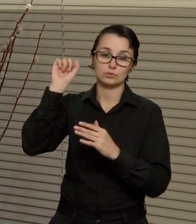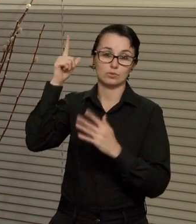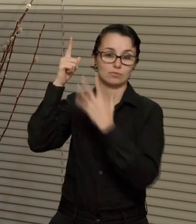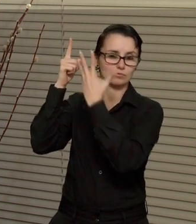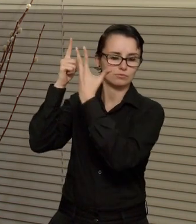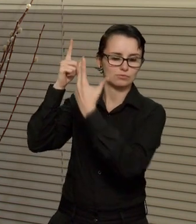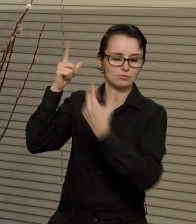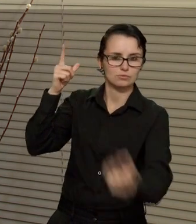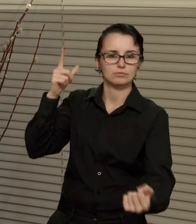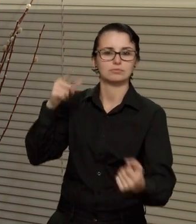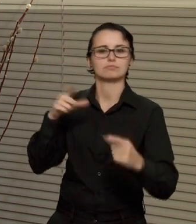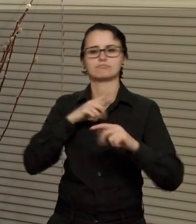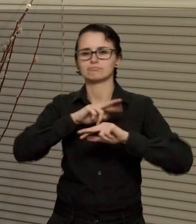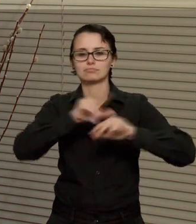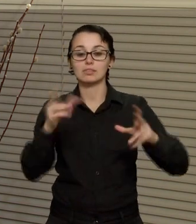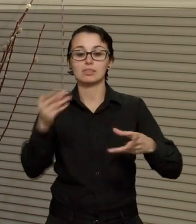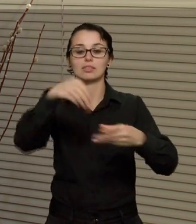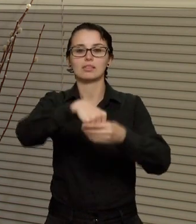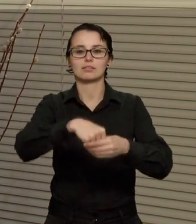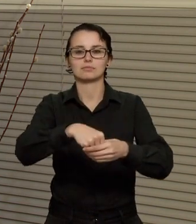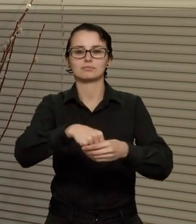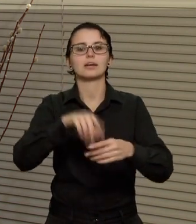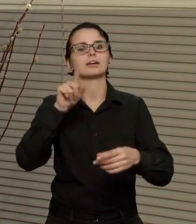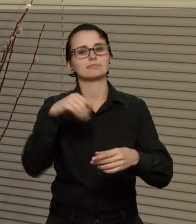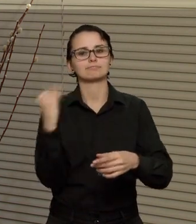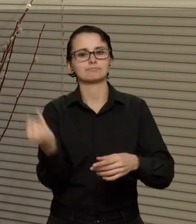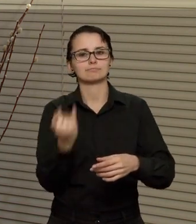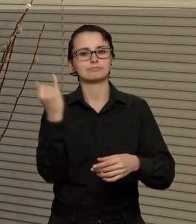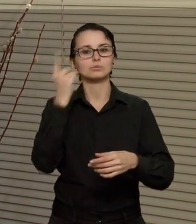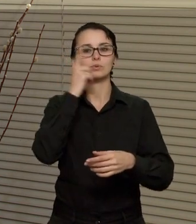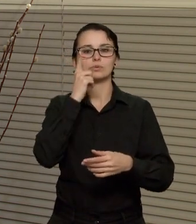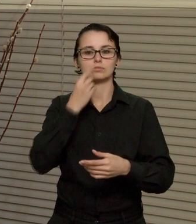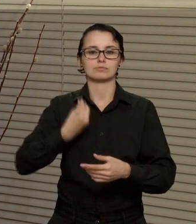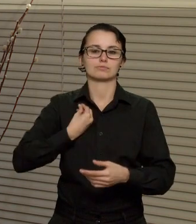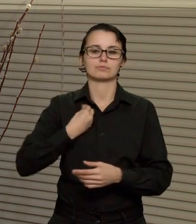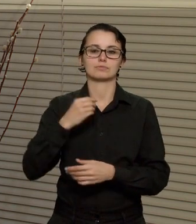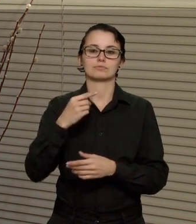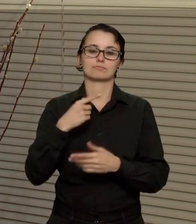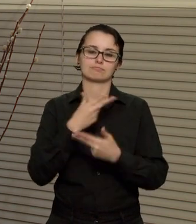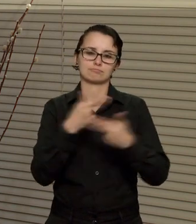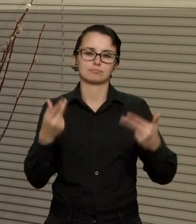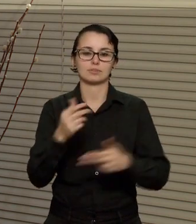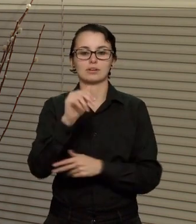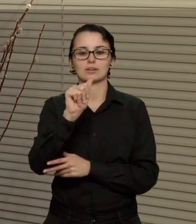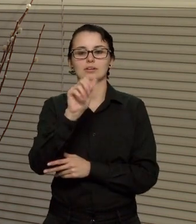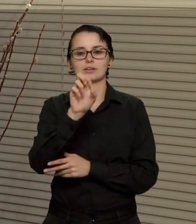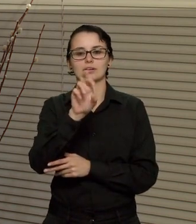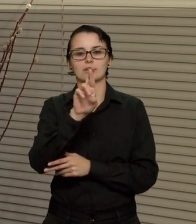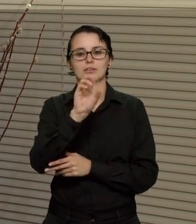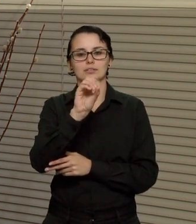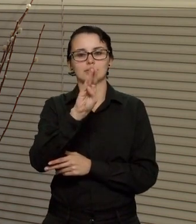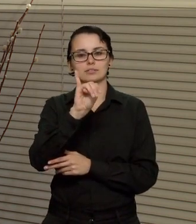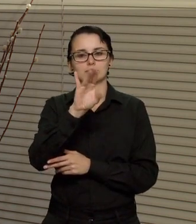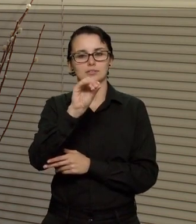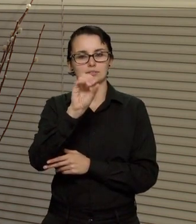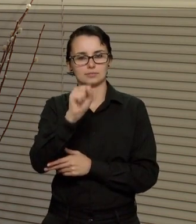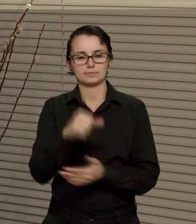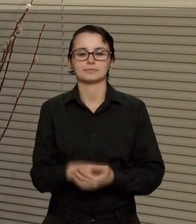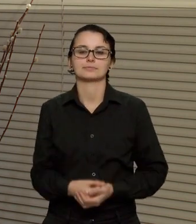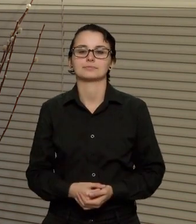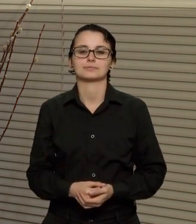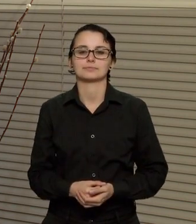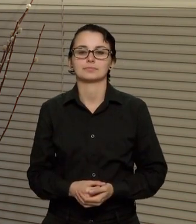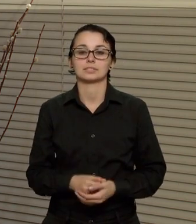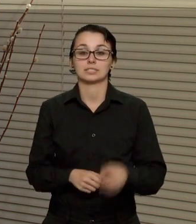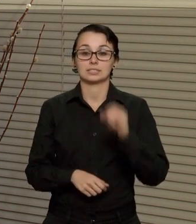vegetais aquáticos e é fundamental à sobrevivência dos organismos aeróbios. Água com baixos teores de